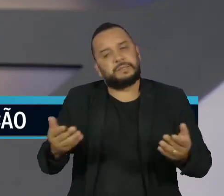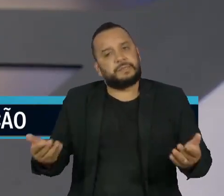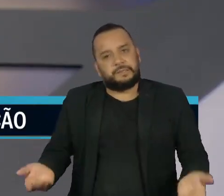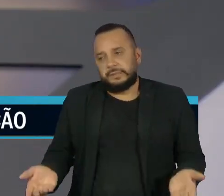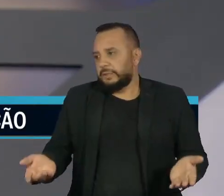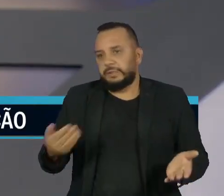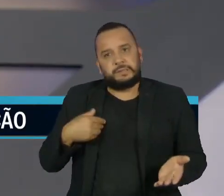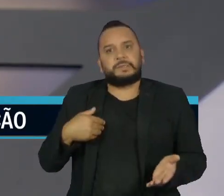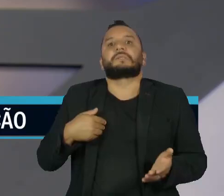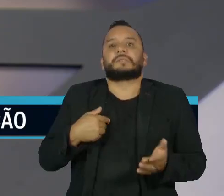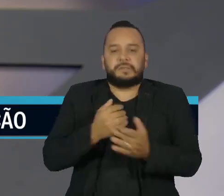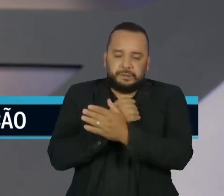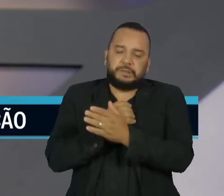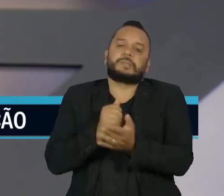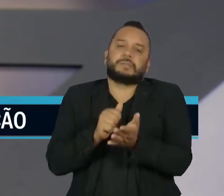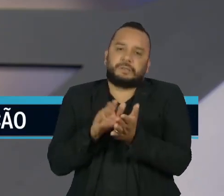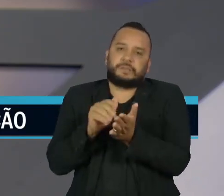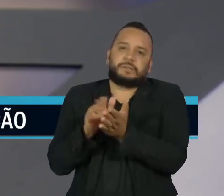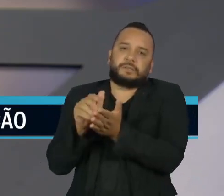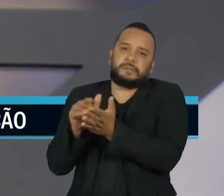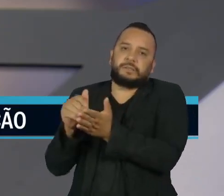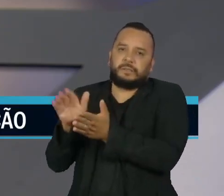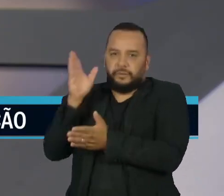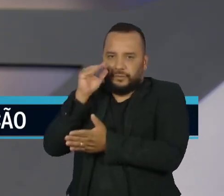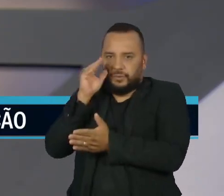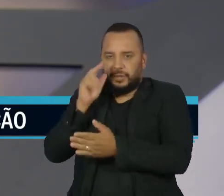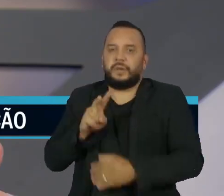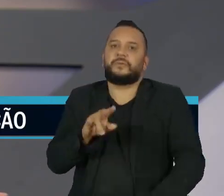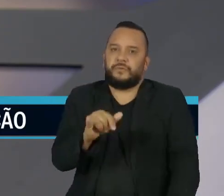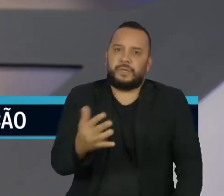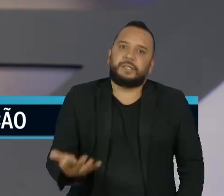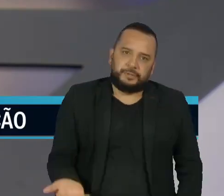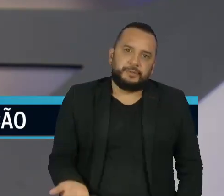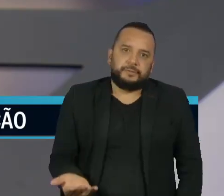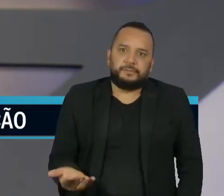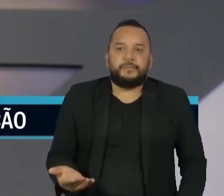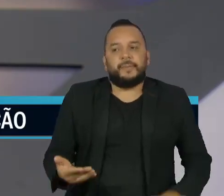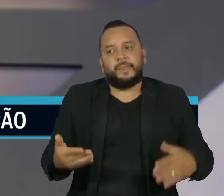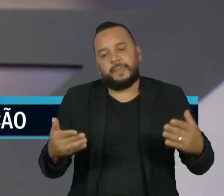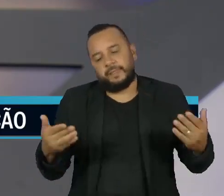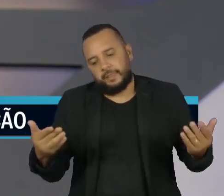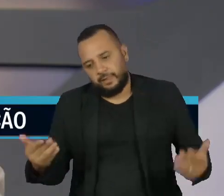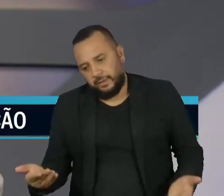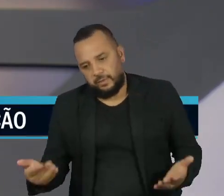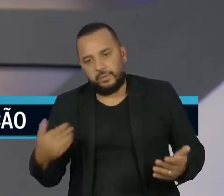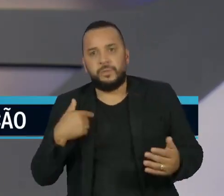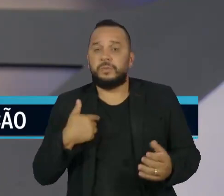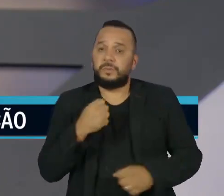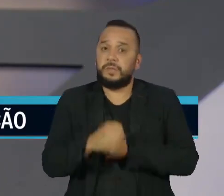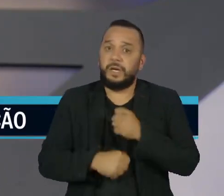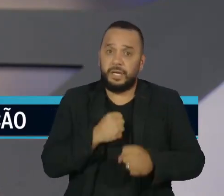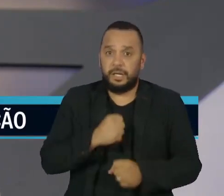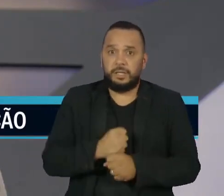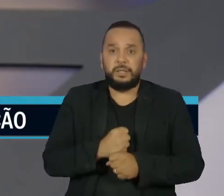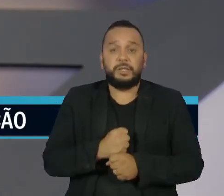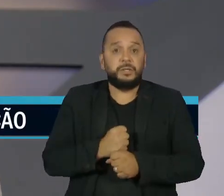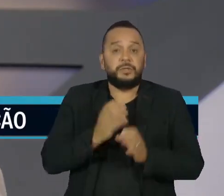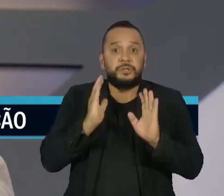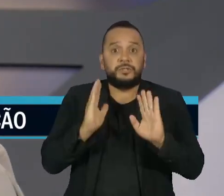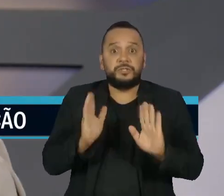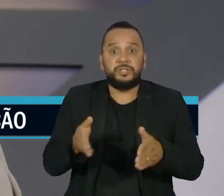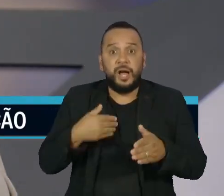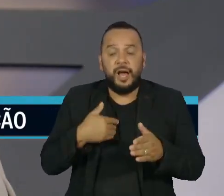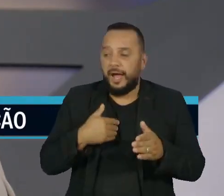tendo um volume de dispensa para compensar aquilo que eles não estavam imaginando. O problema maior é que fechou o ano, eles já estavam contando com isso. De repente volta